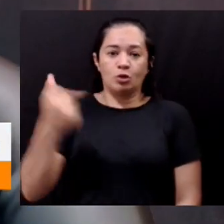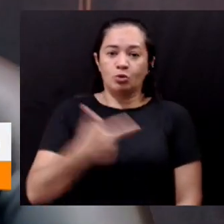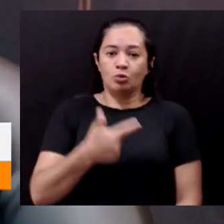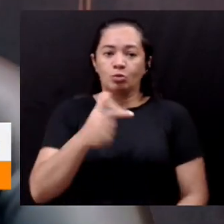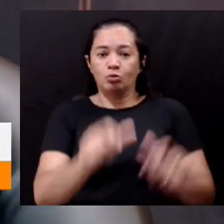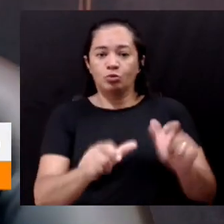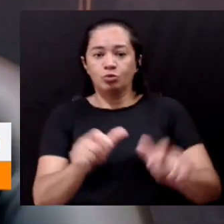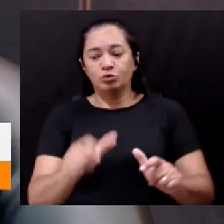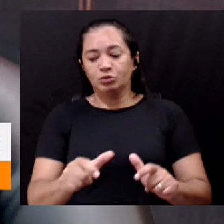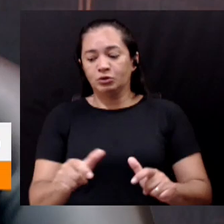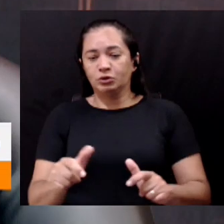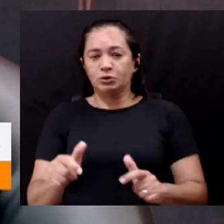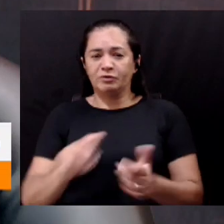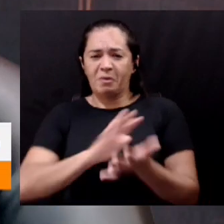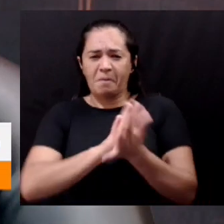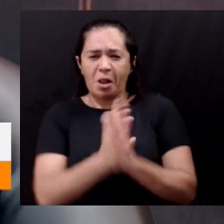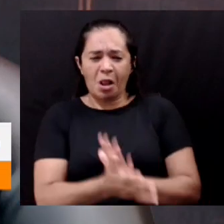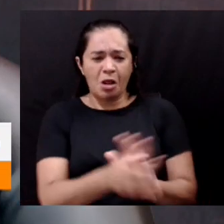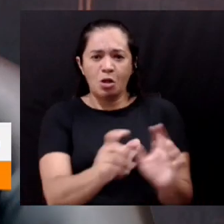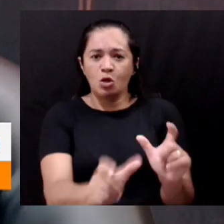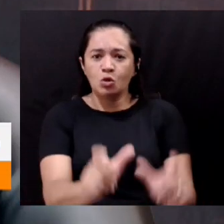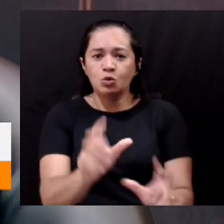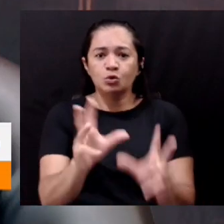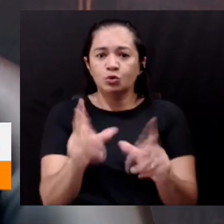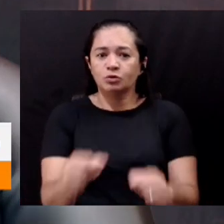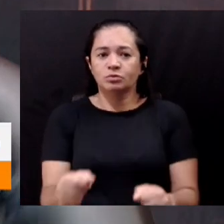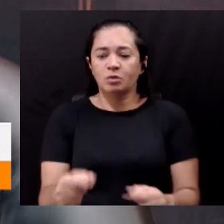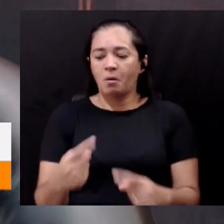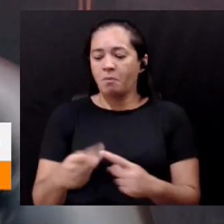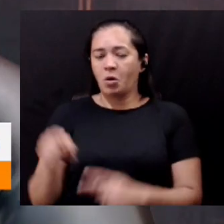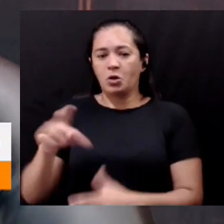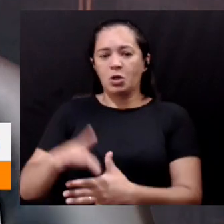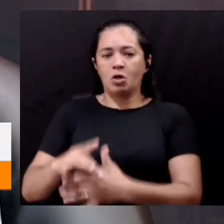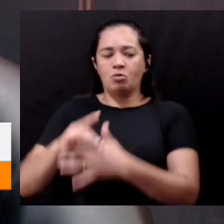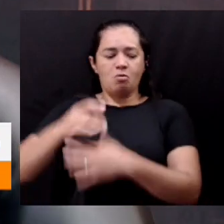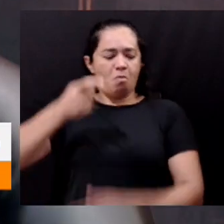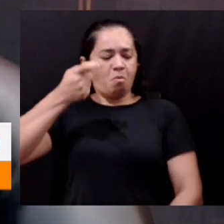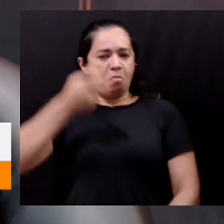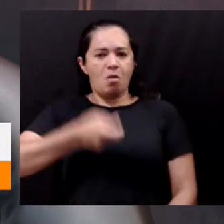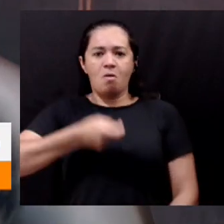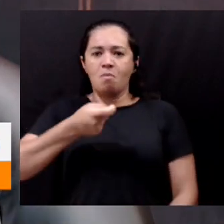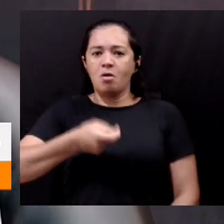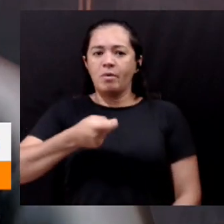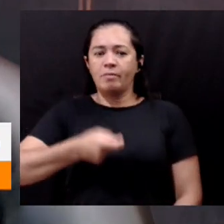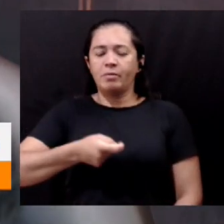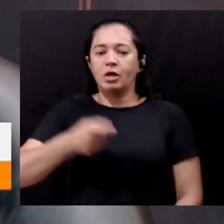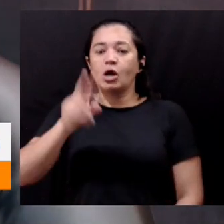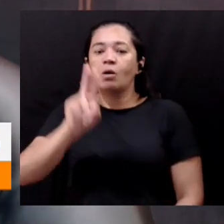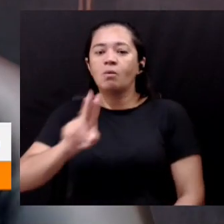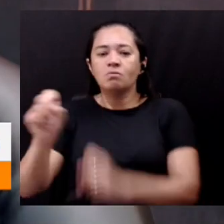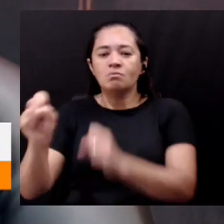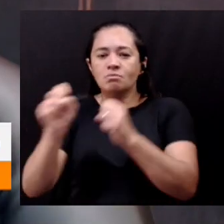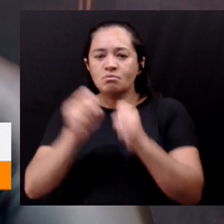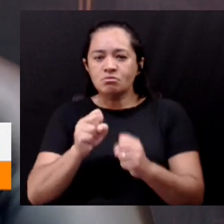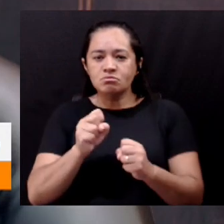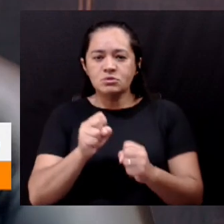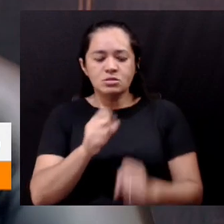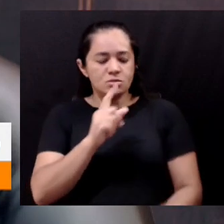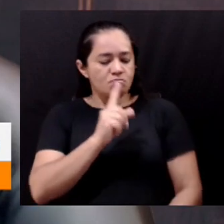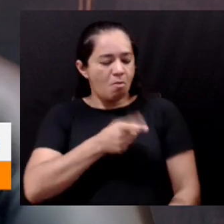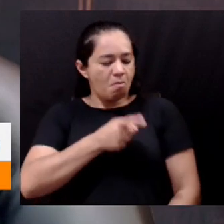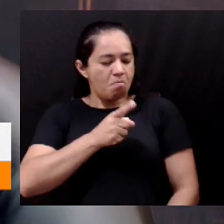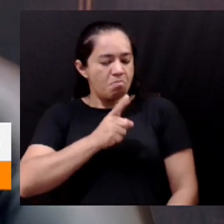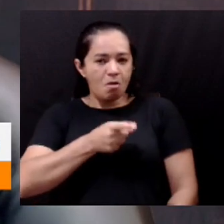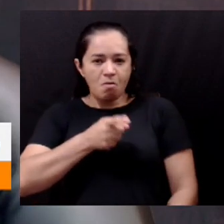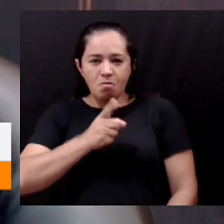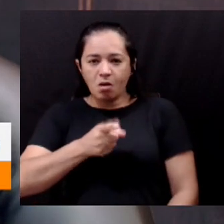consequências, porque Uhum. uma liderança autoritária, uma liderança que usa o poder para subjugar, para submeter, ela também